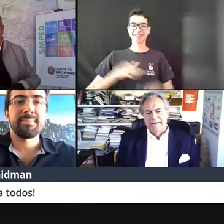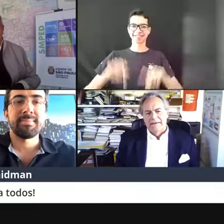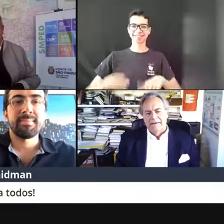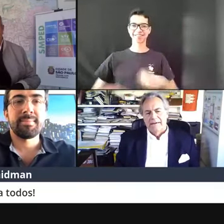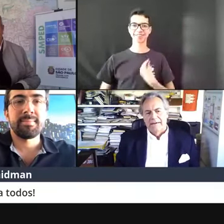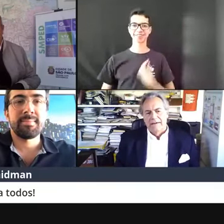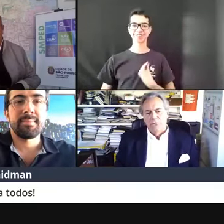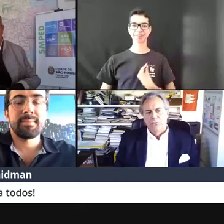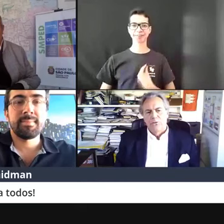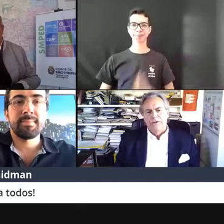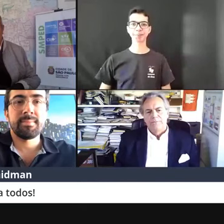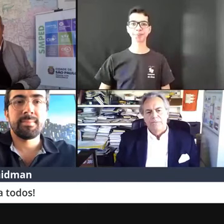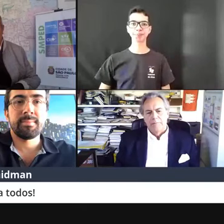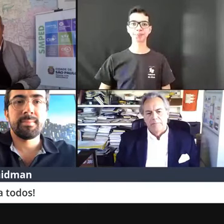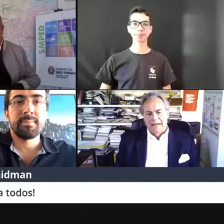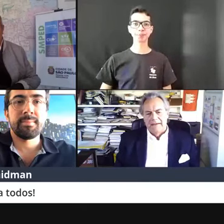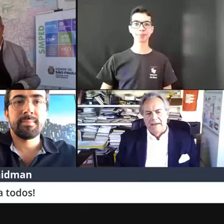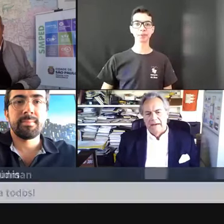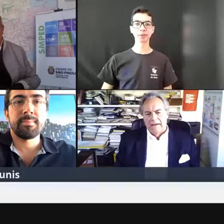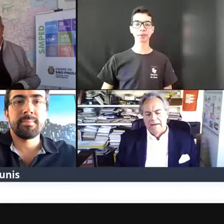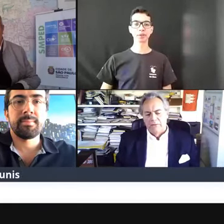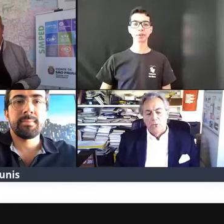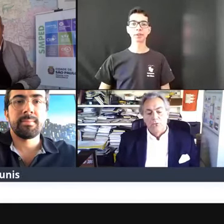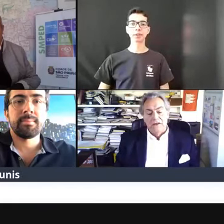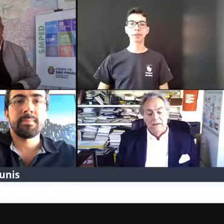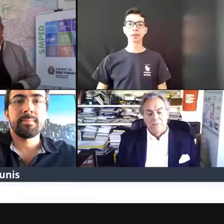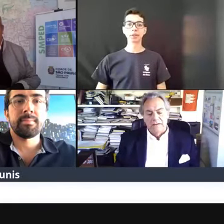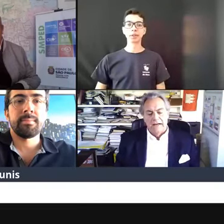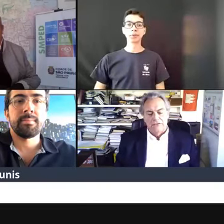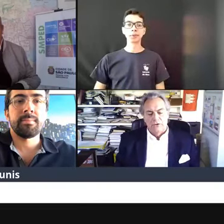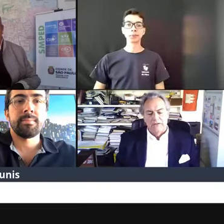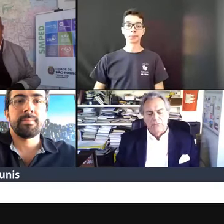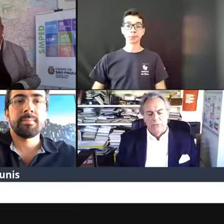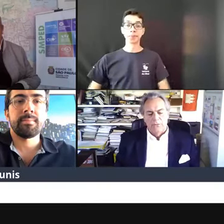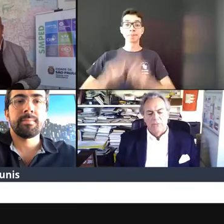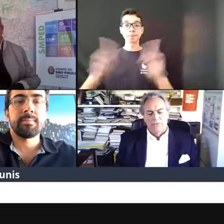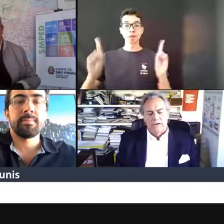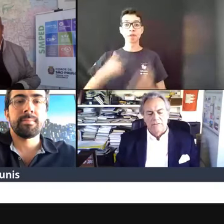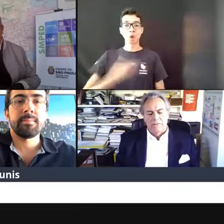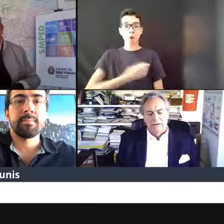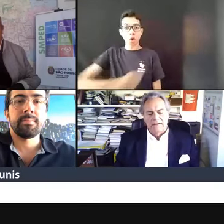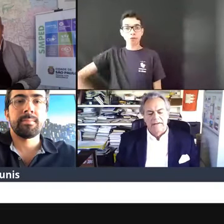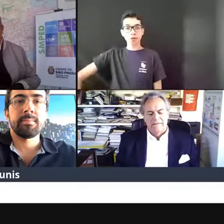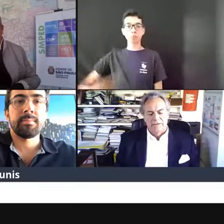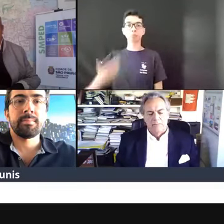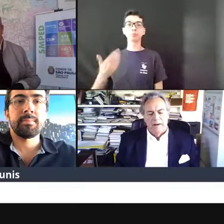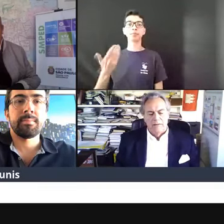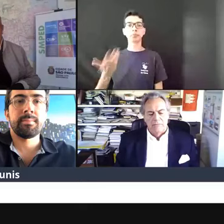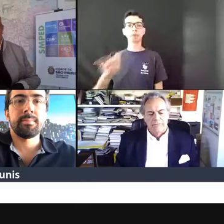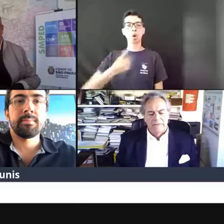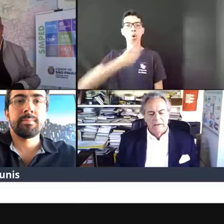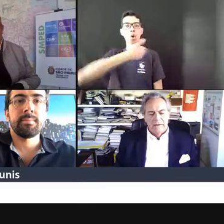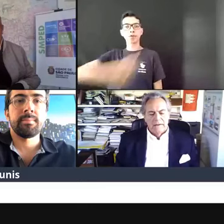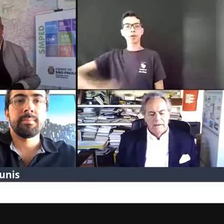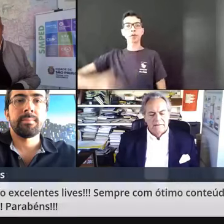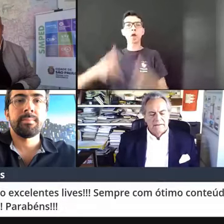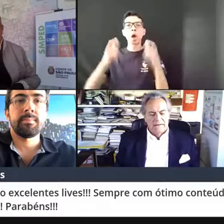Mas eu fui para o governo, e casualmente foi no governo aqui de São